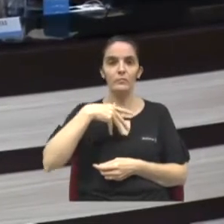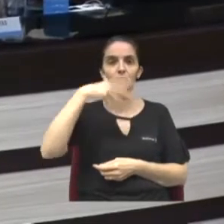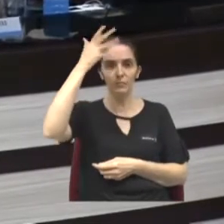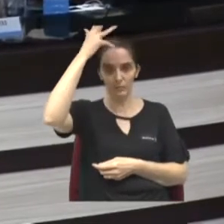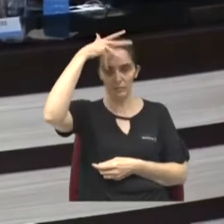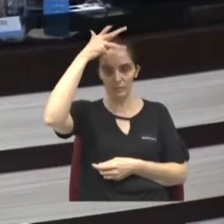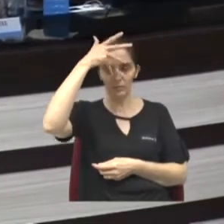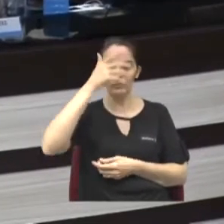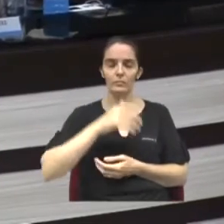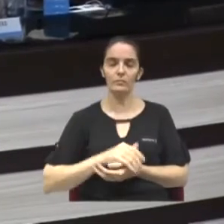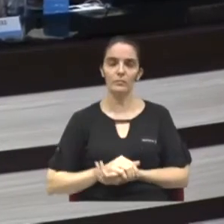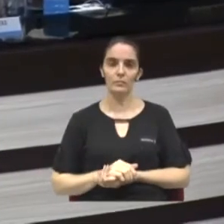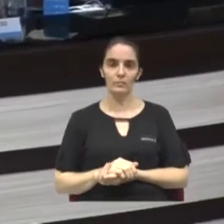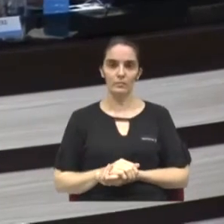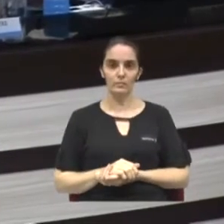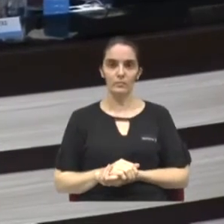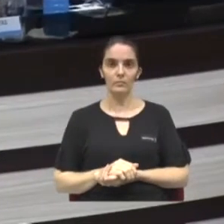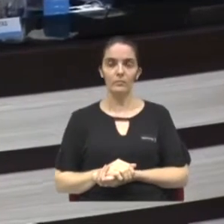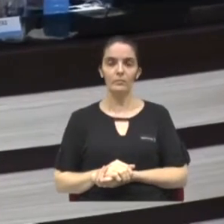discussão, a vereadora Érica Tanque.